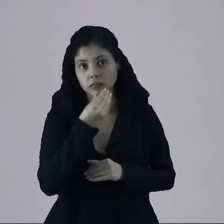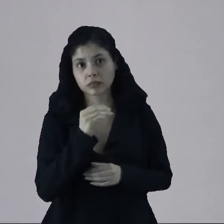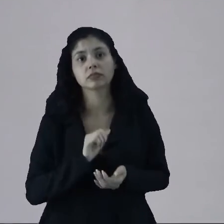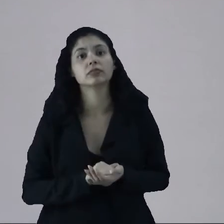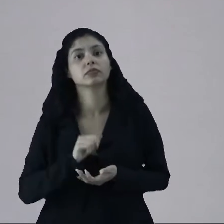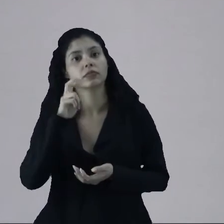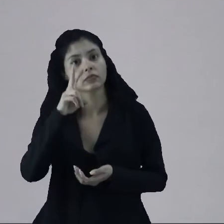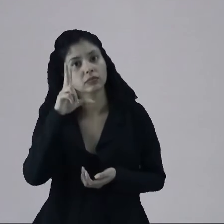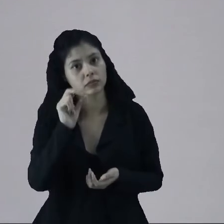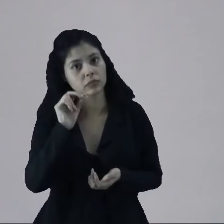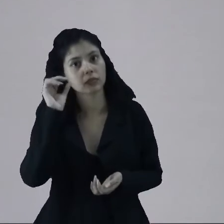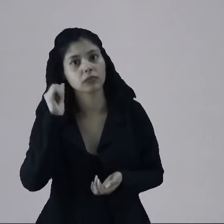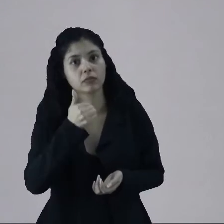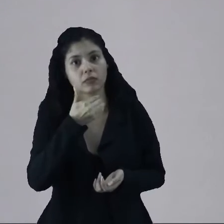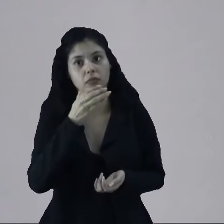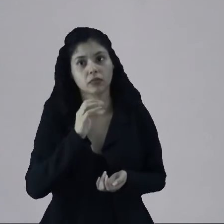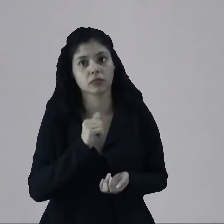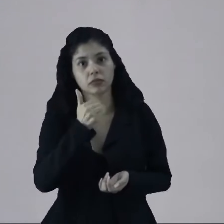a chance é